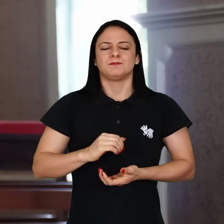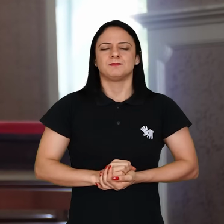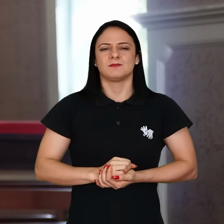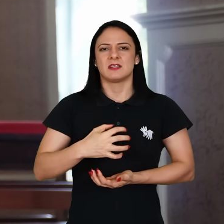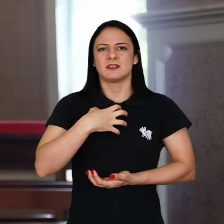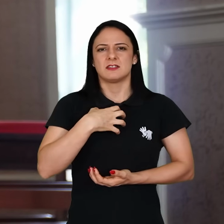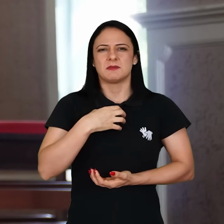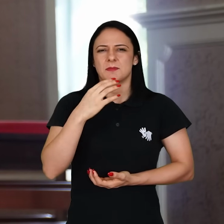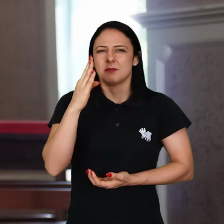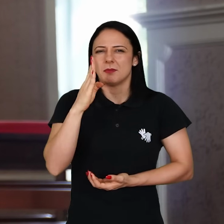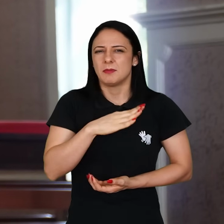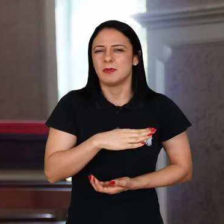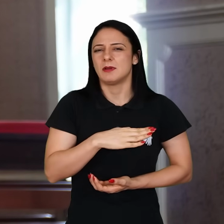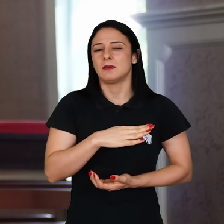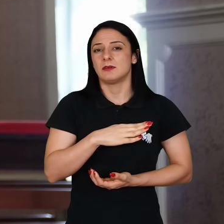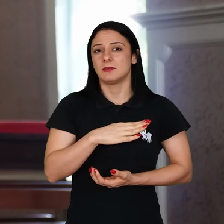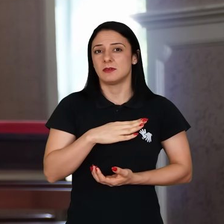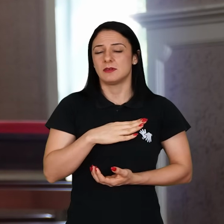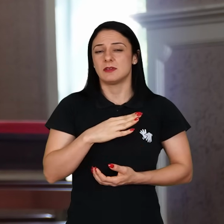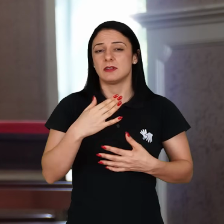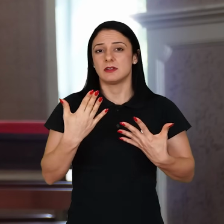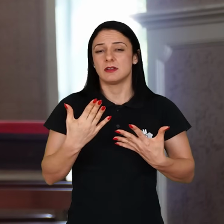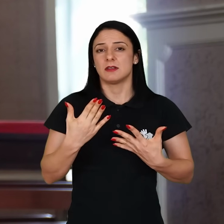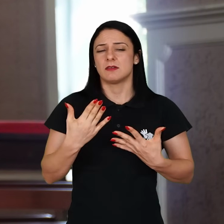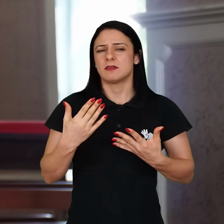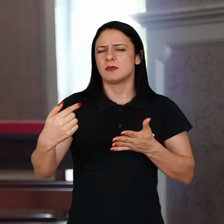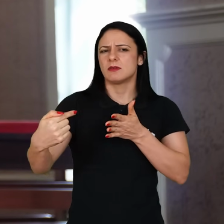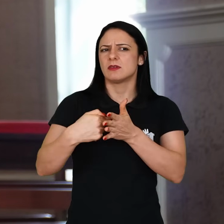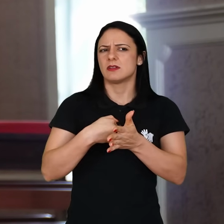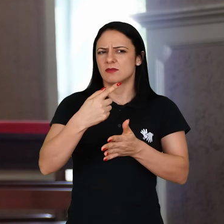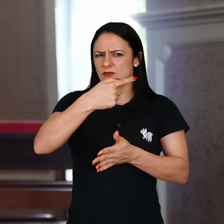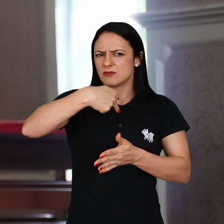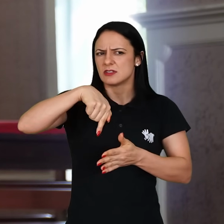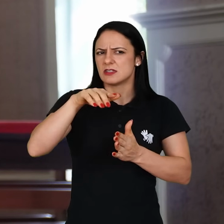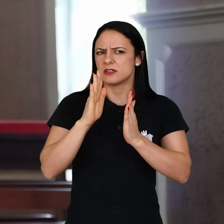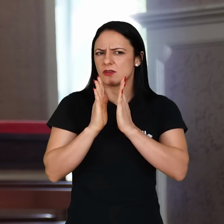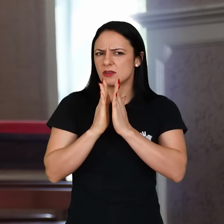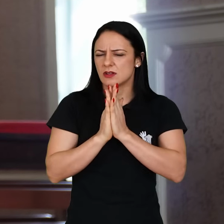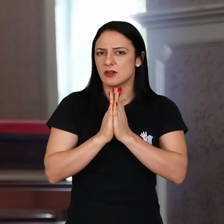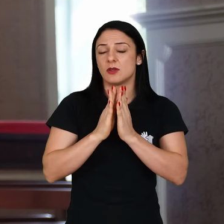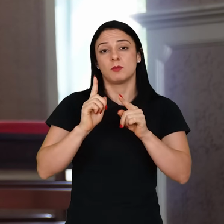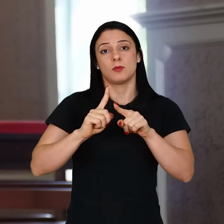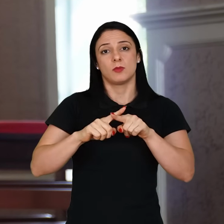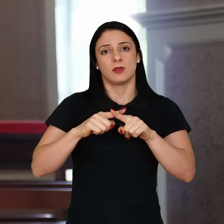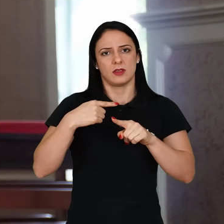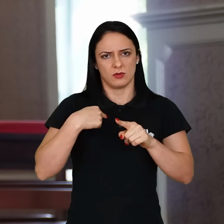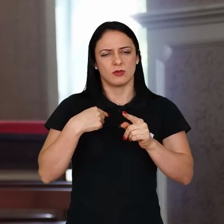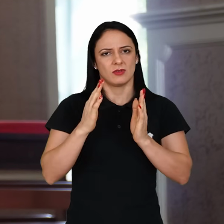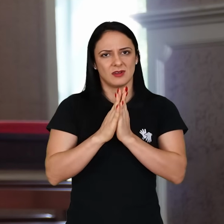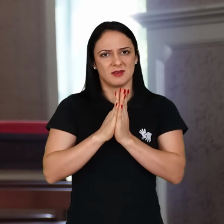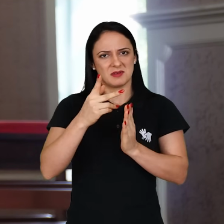Realmente, ele passou mal, que o Paulo Sérgio esteve lá e perguntou para a gente, vocês estão orando? Porque eu estou orando para o filho de